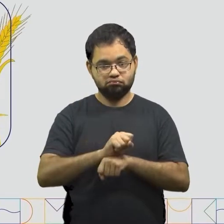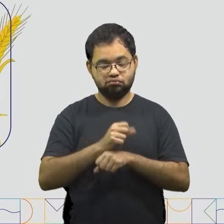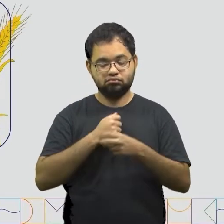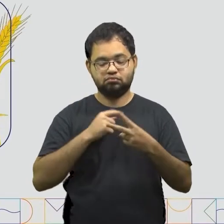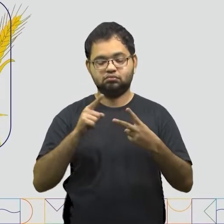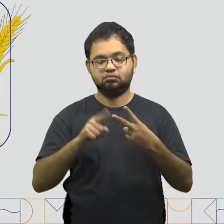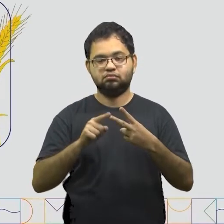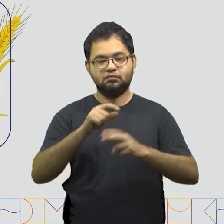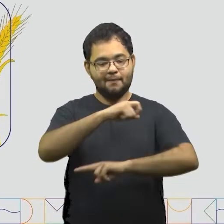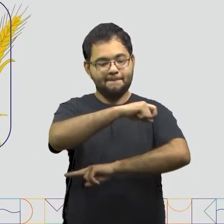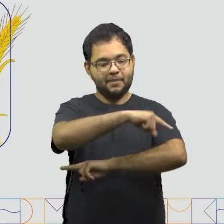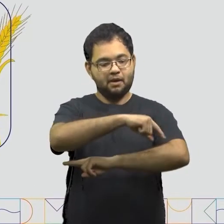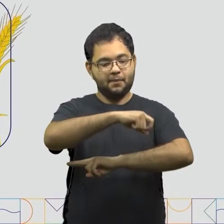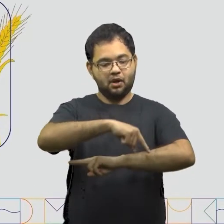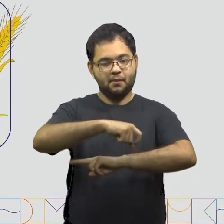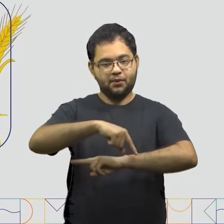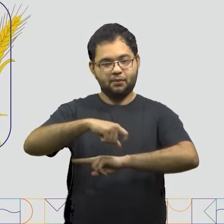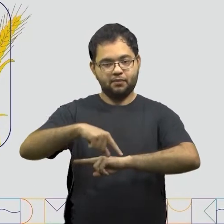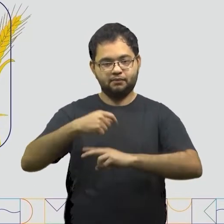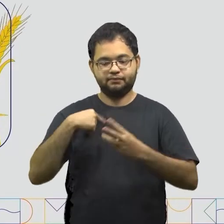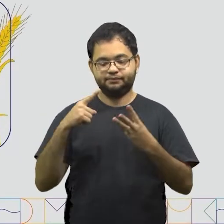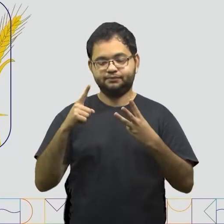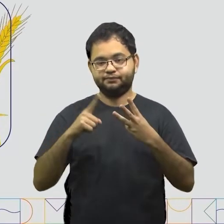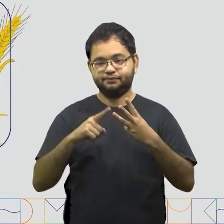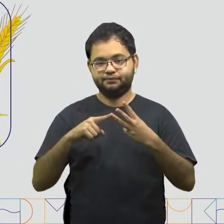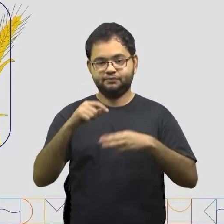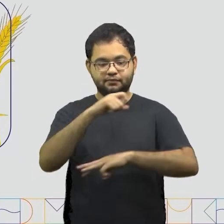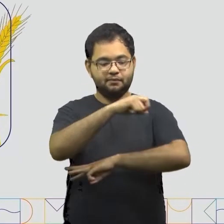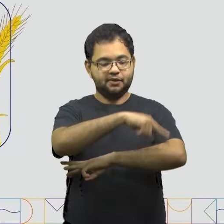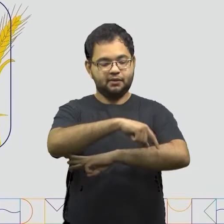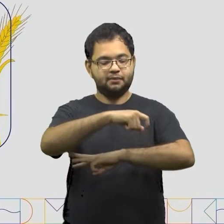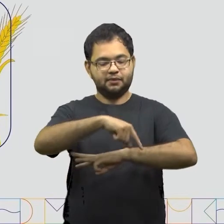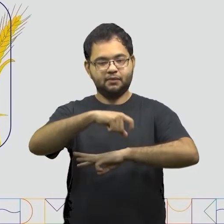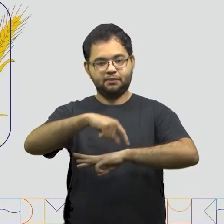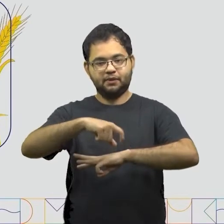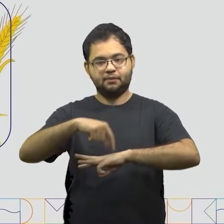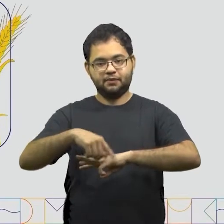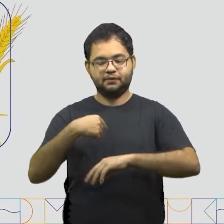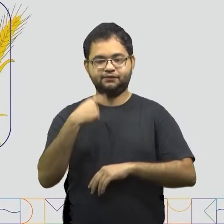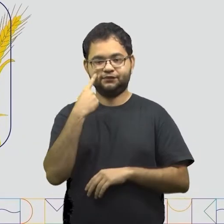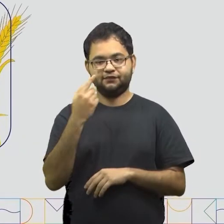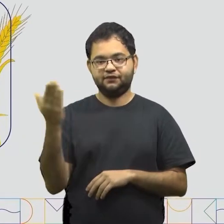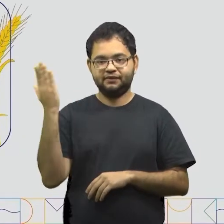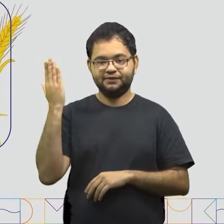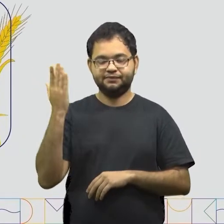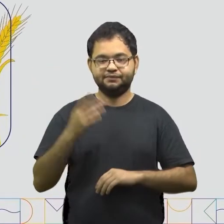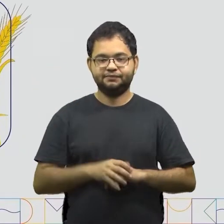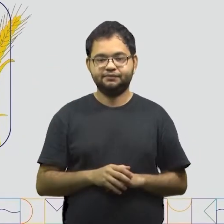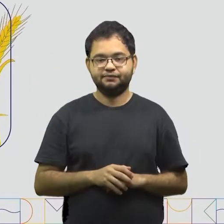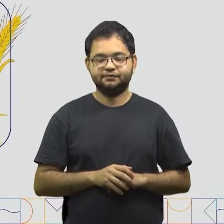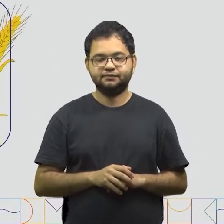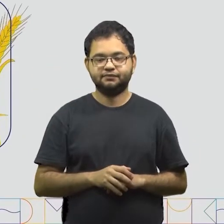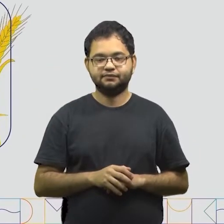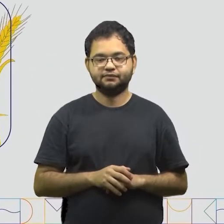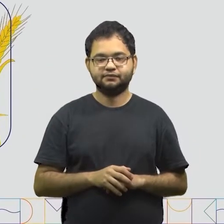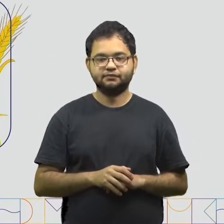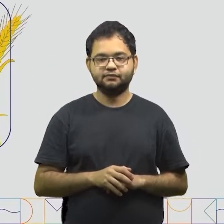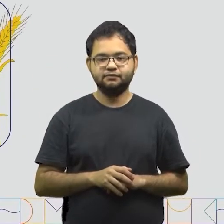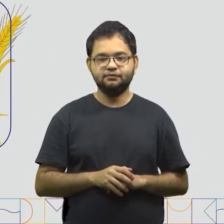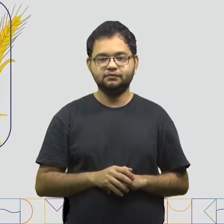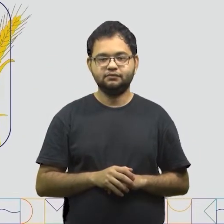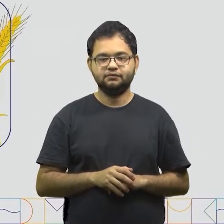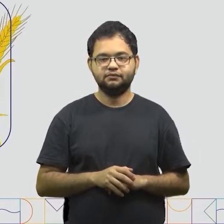tinha sido trabalhado trigo e milho estar em repouso entretanto o campo que estava em repouso depois